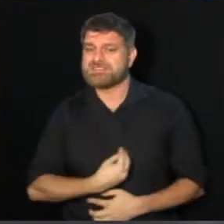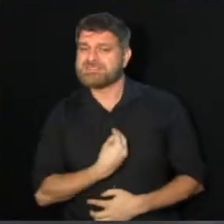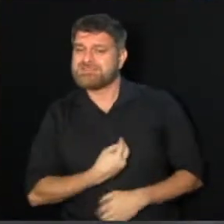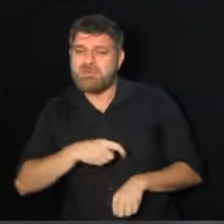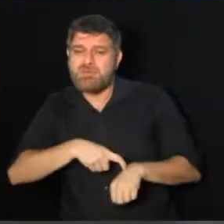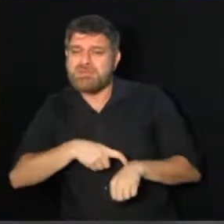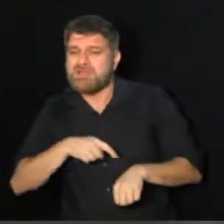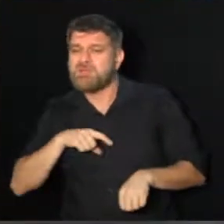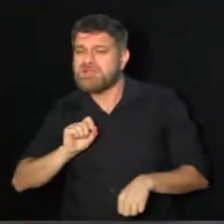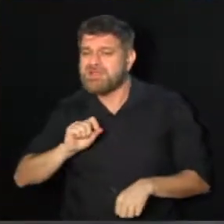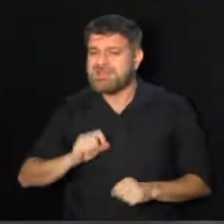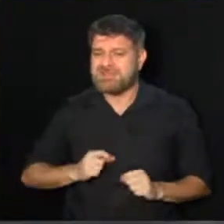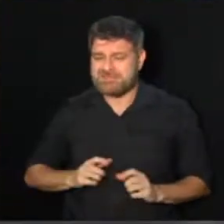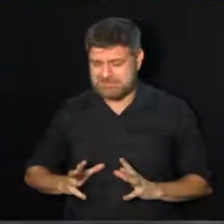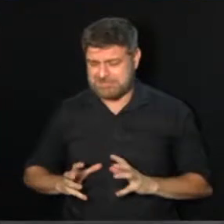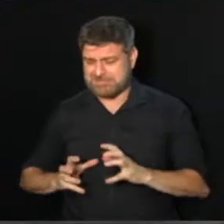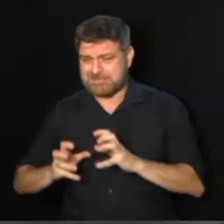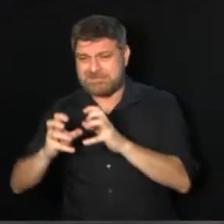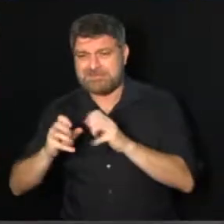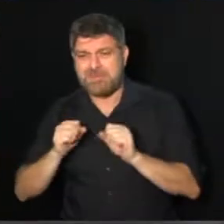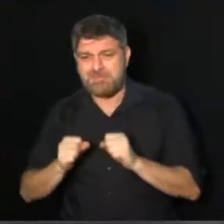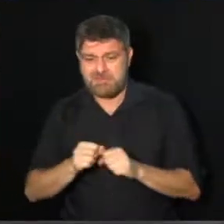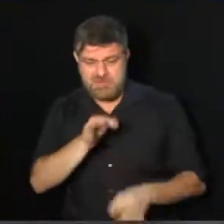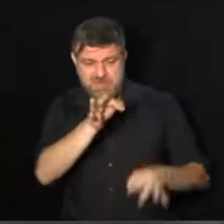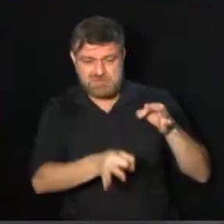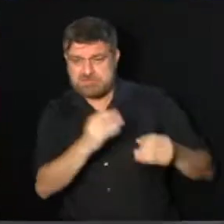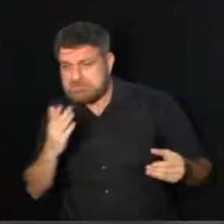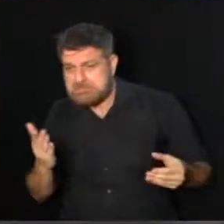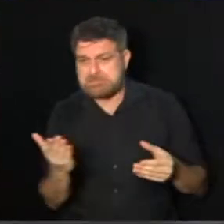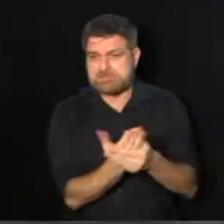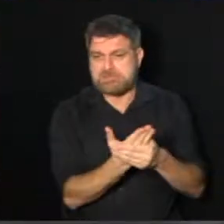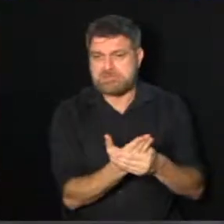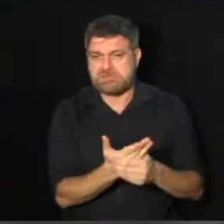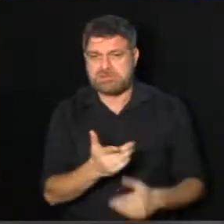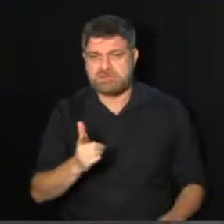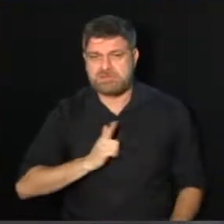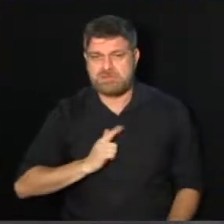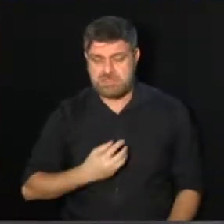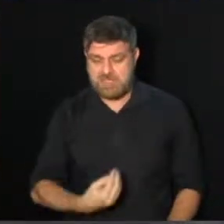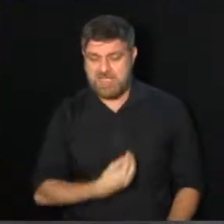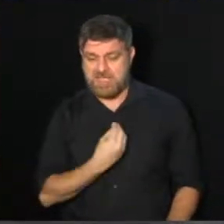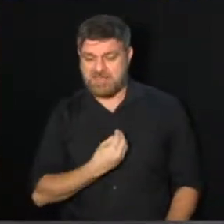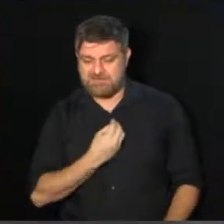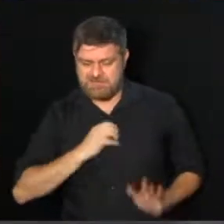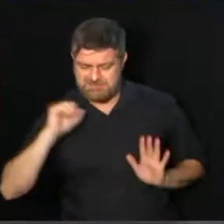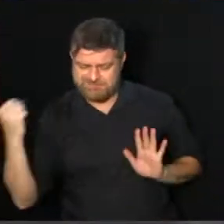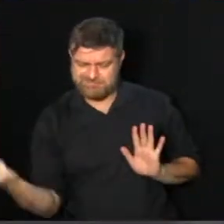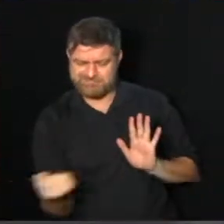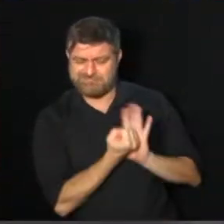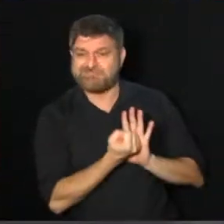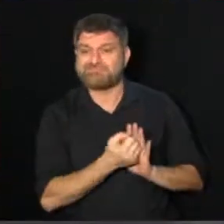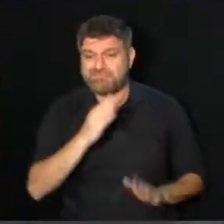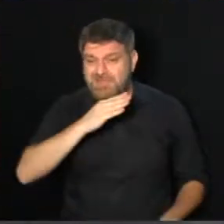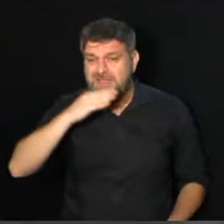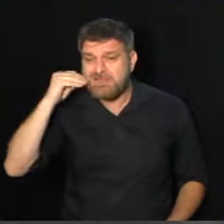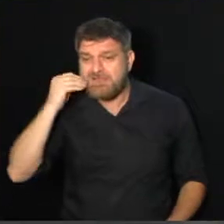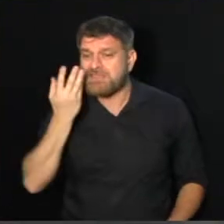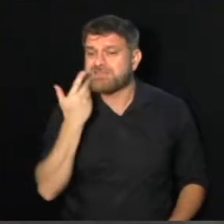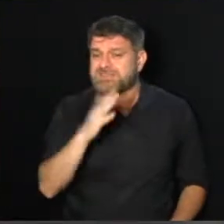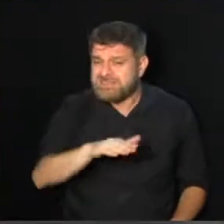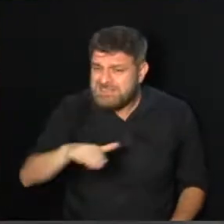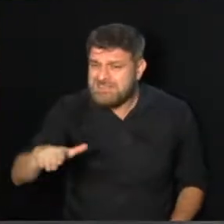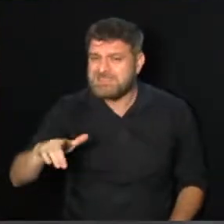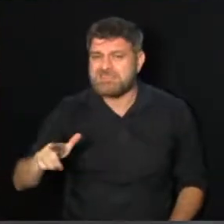que pequenos conflitos são judicializados, o que marca vidas de famílias, de adolescentes, de